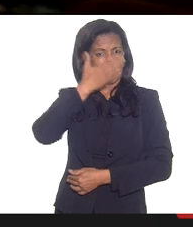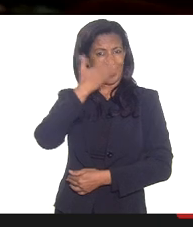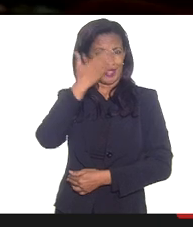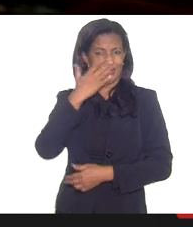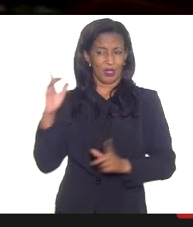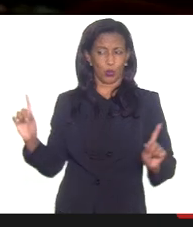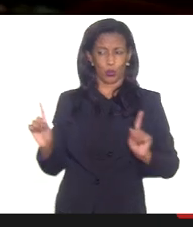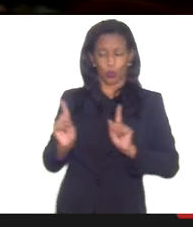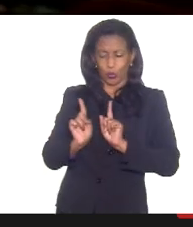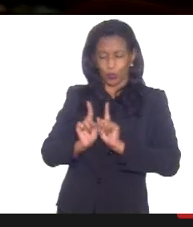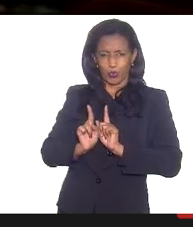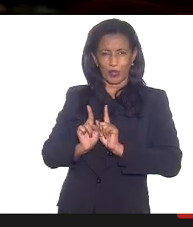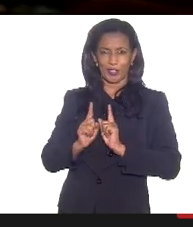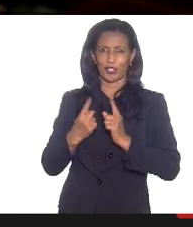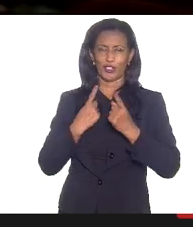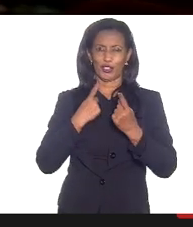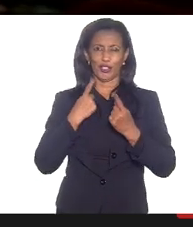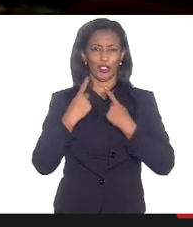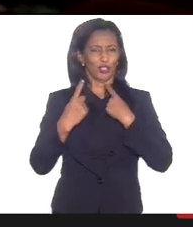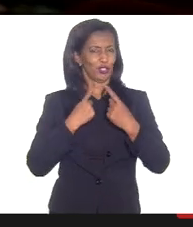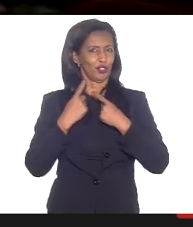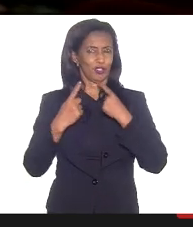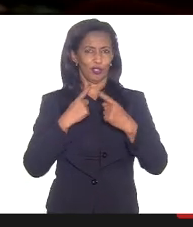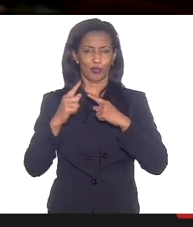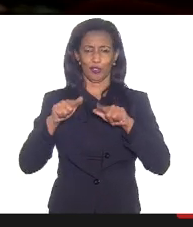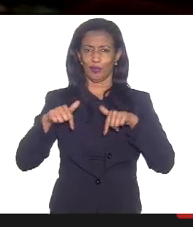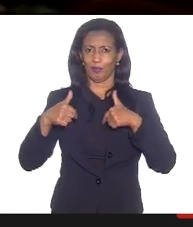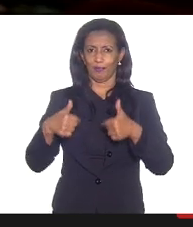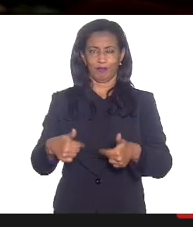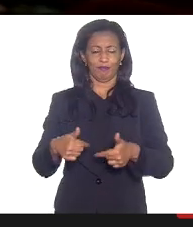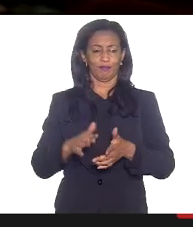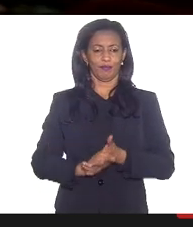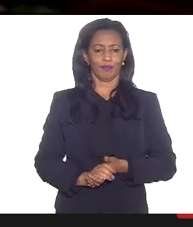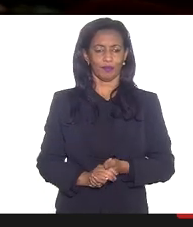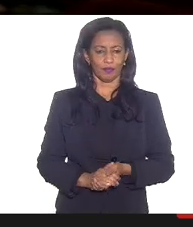presencial de discussão das nossas ações.